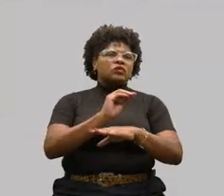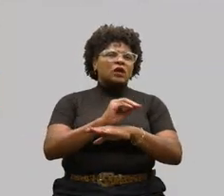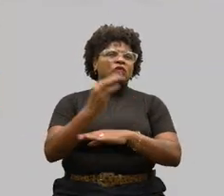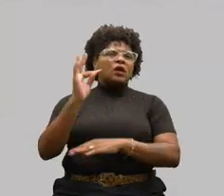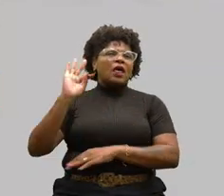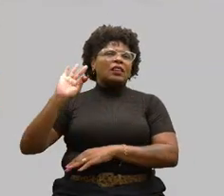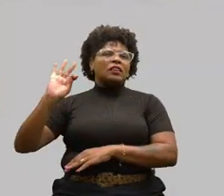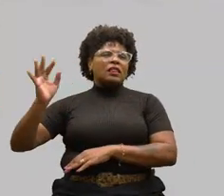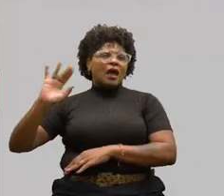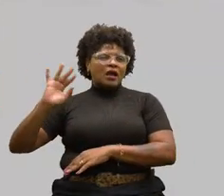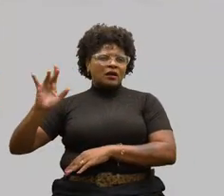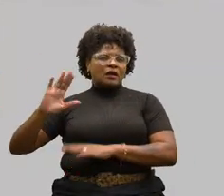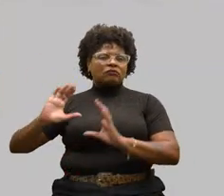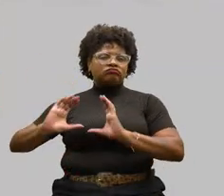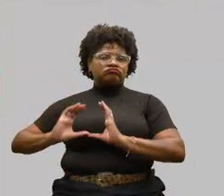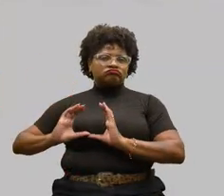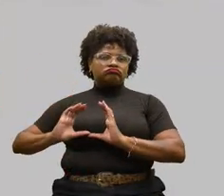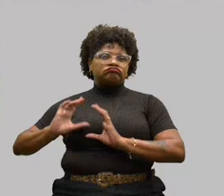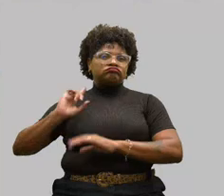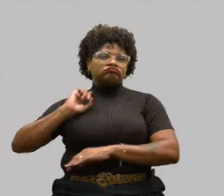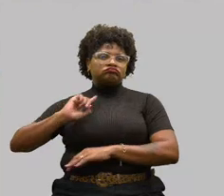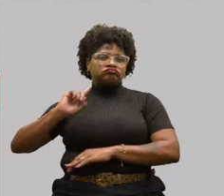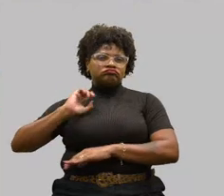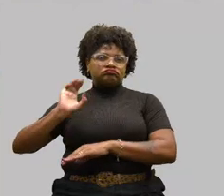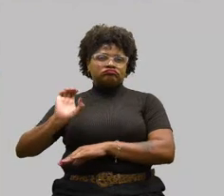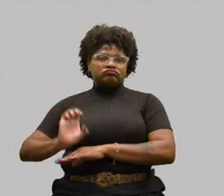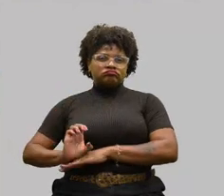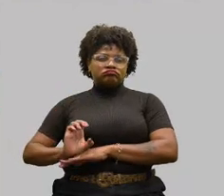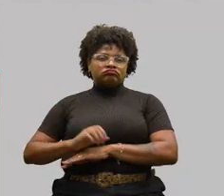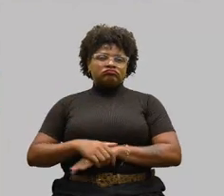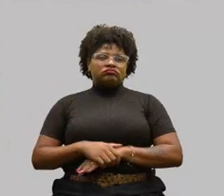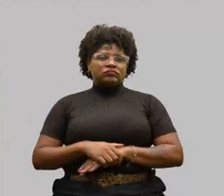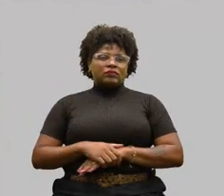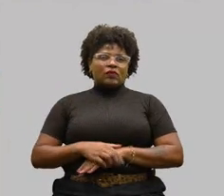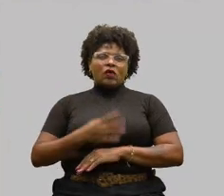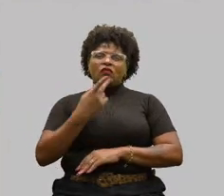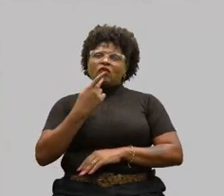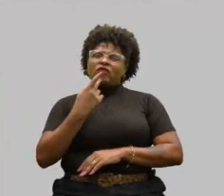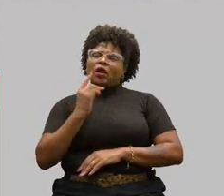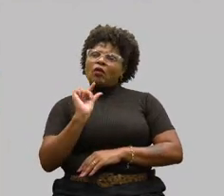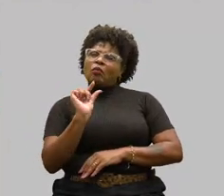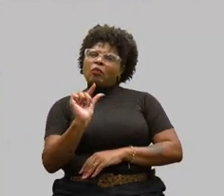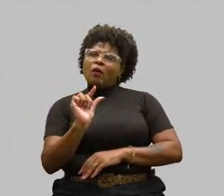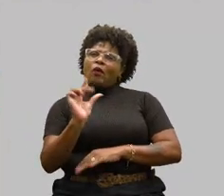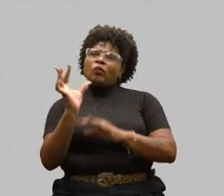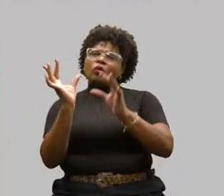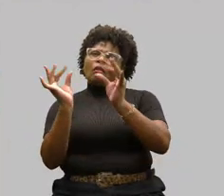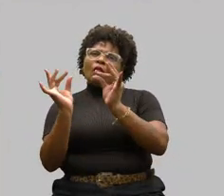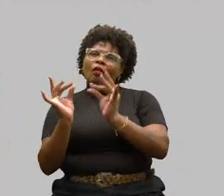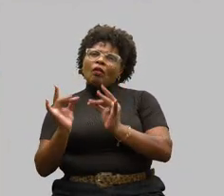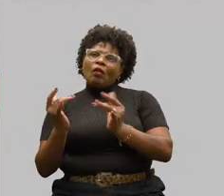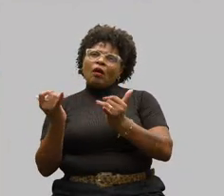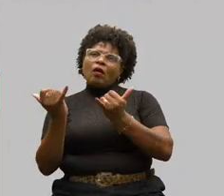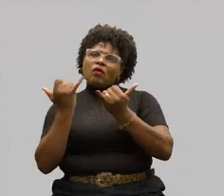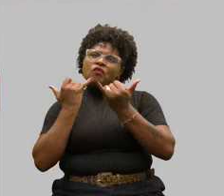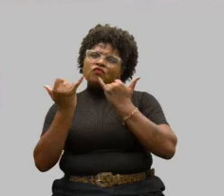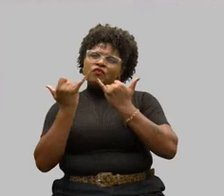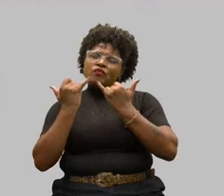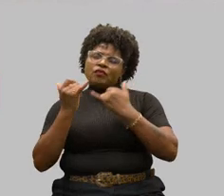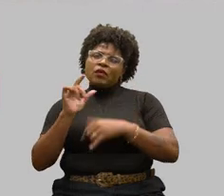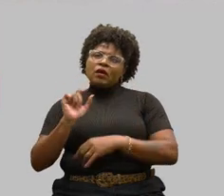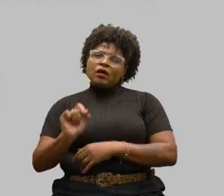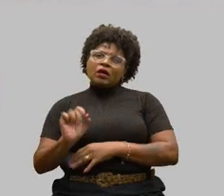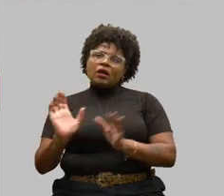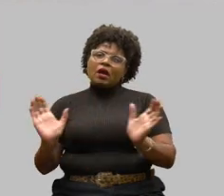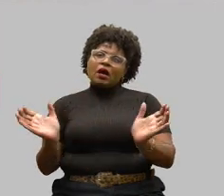e tô trazendo um pouquinho só sobre os dados que hoje a nossa rede tem relação